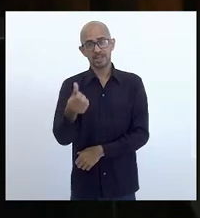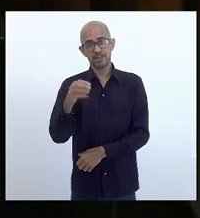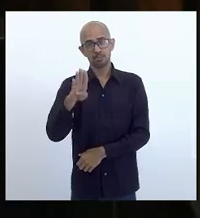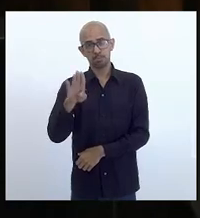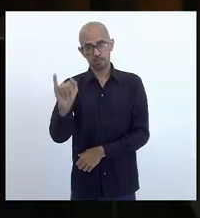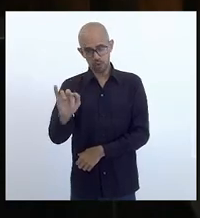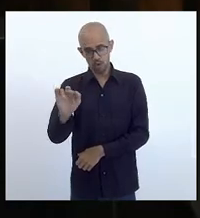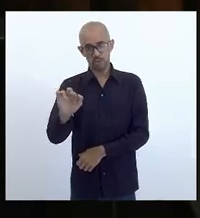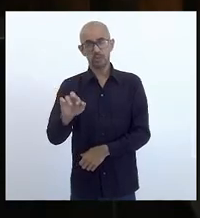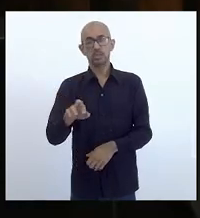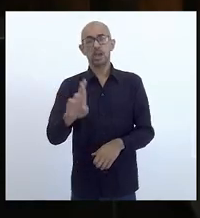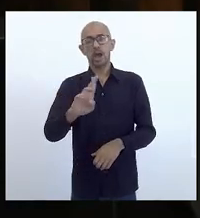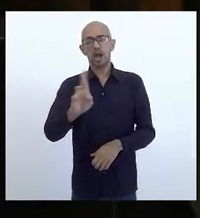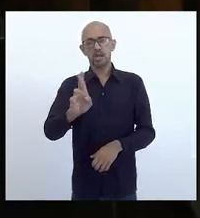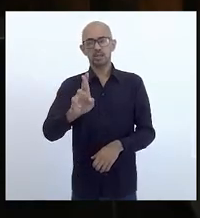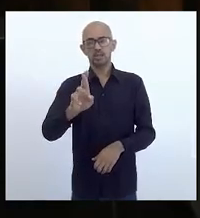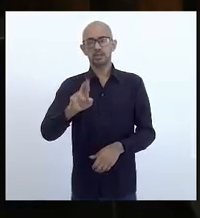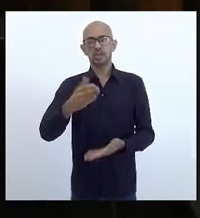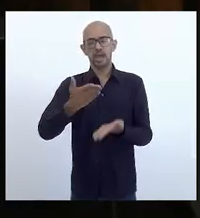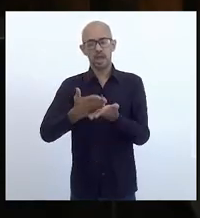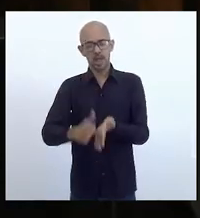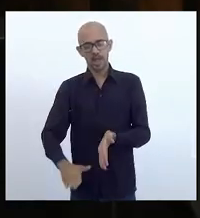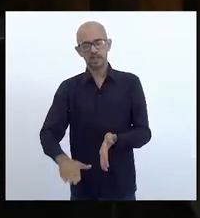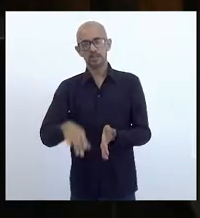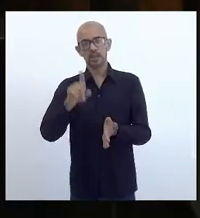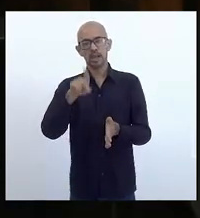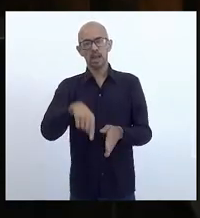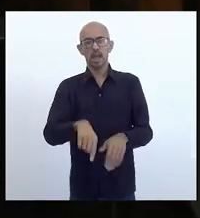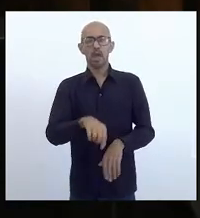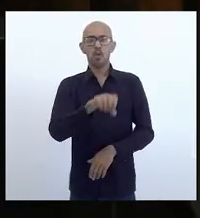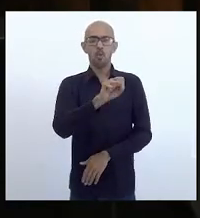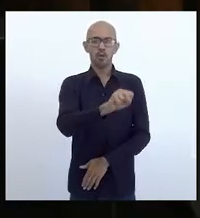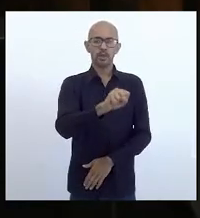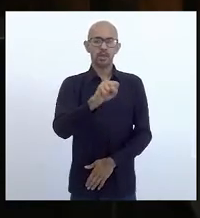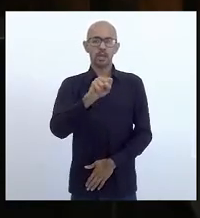líquida exatamente no valor do orçamento de